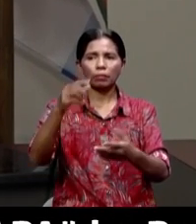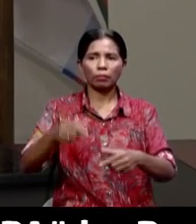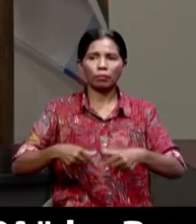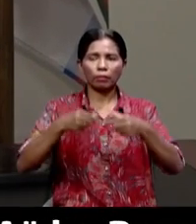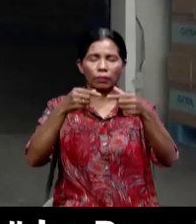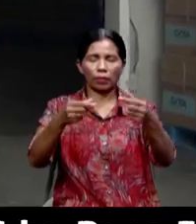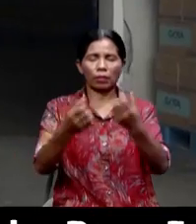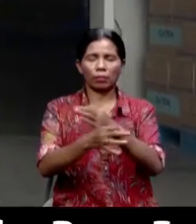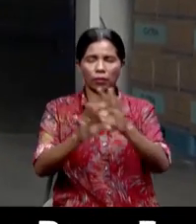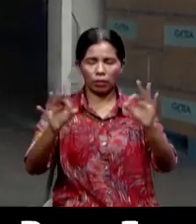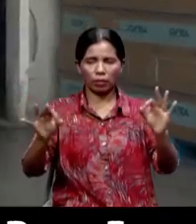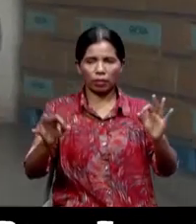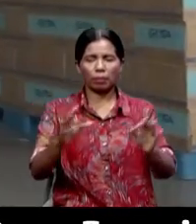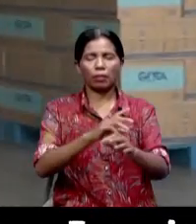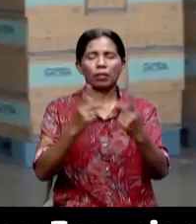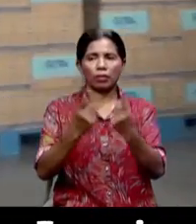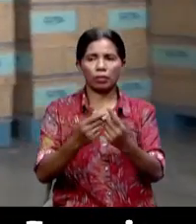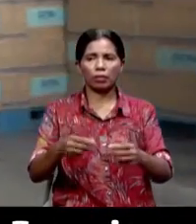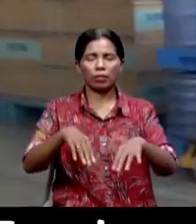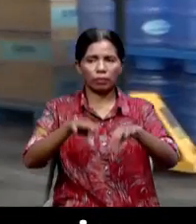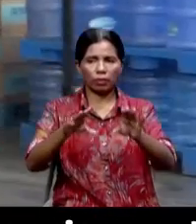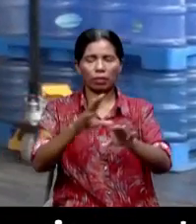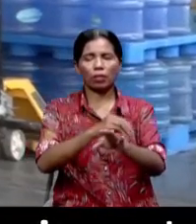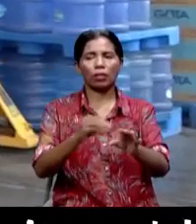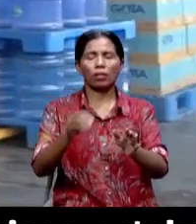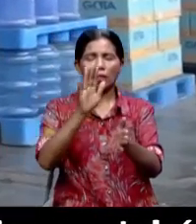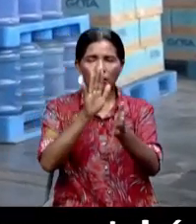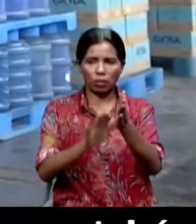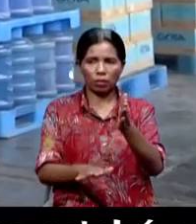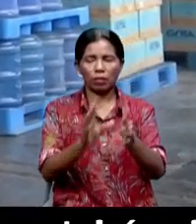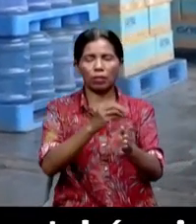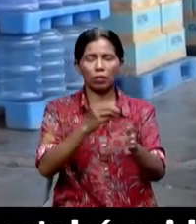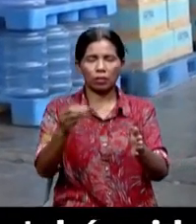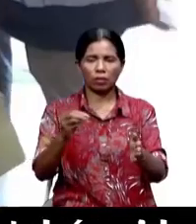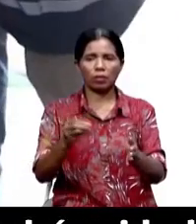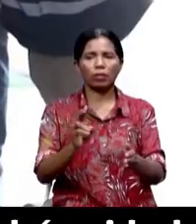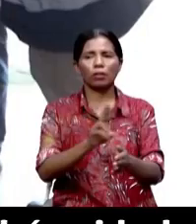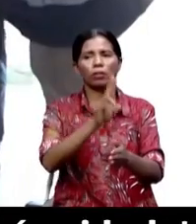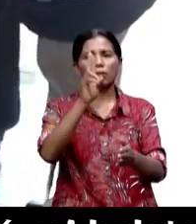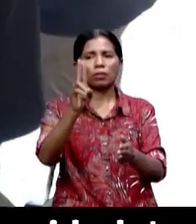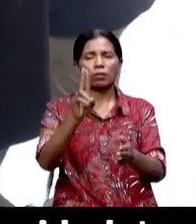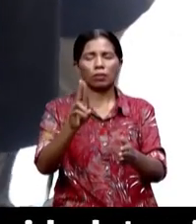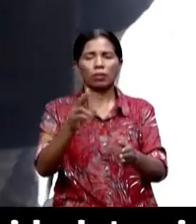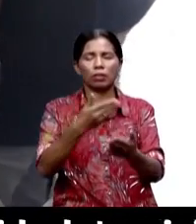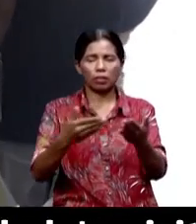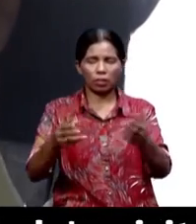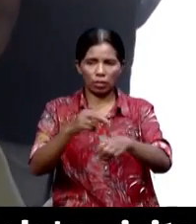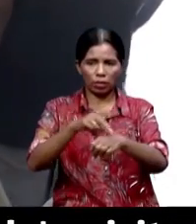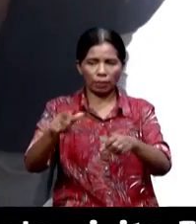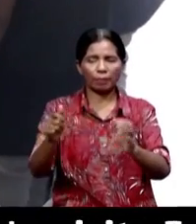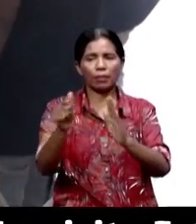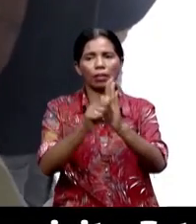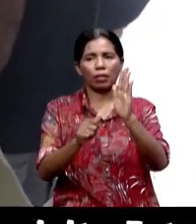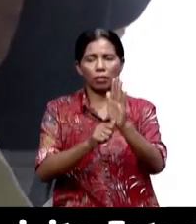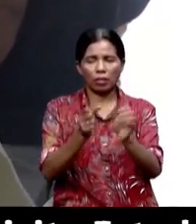balon gratuita balon empresário sirafan mai beho preço metade ho maioria usa produto nacional tu ira zenda